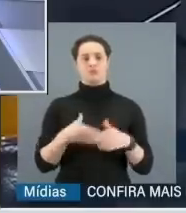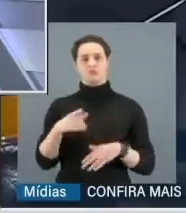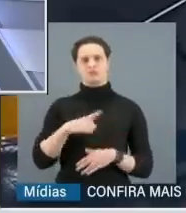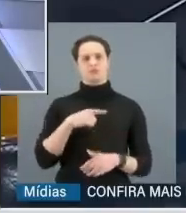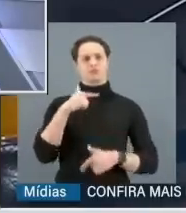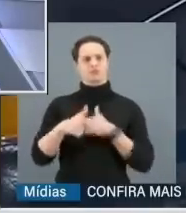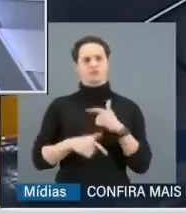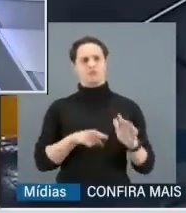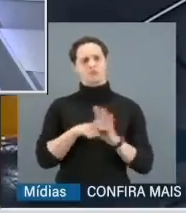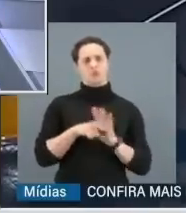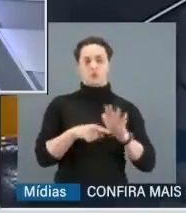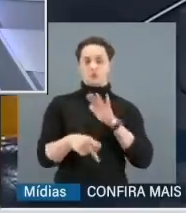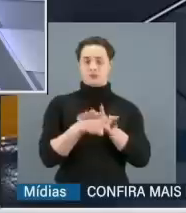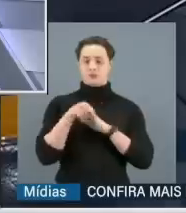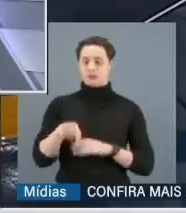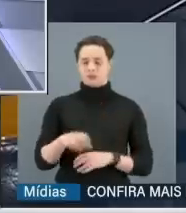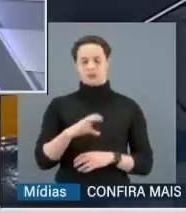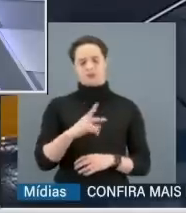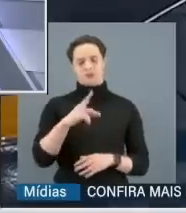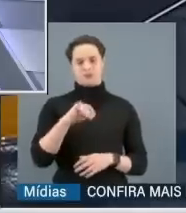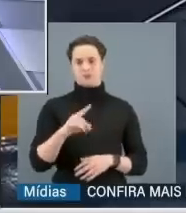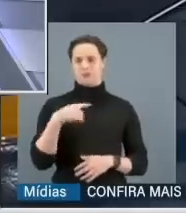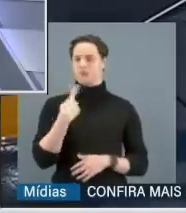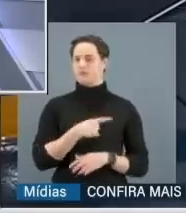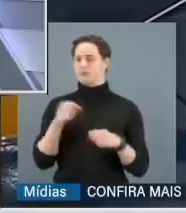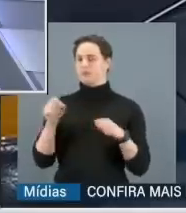E na sequência ela começa a tirar